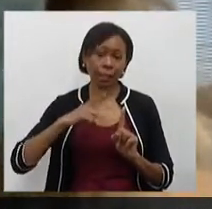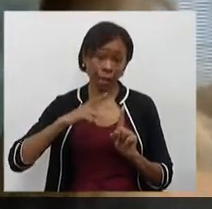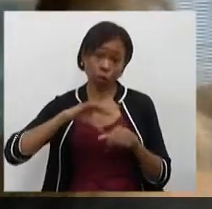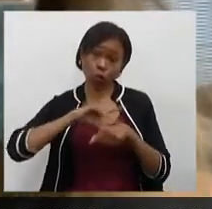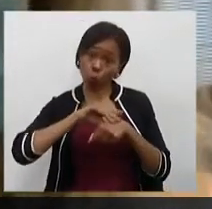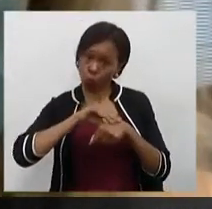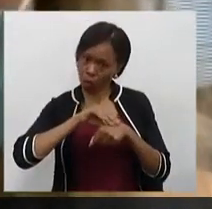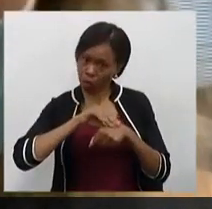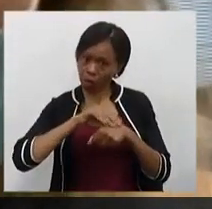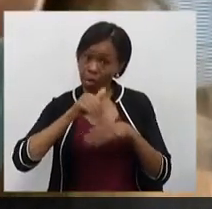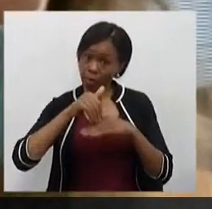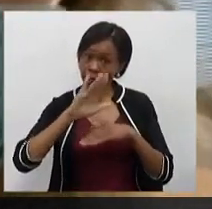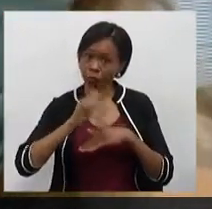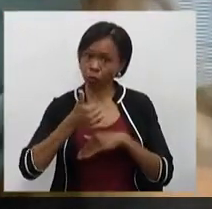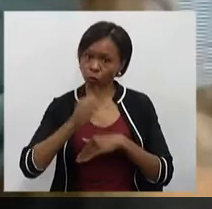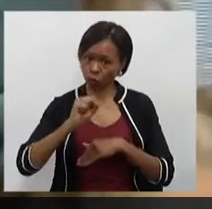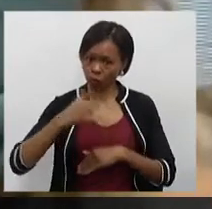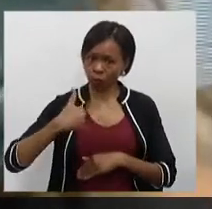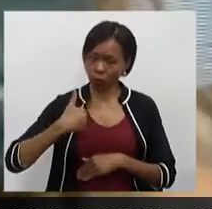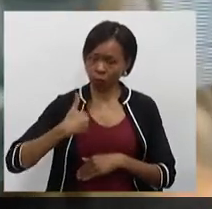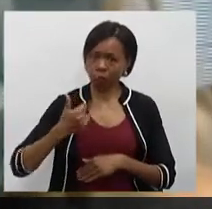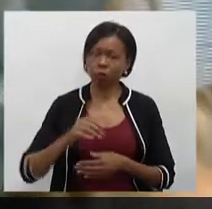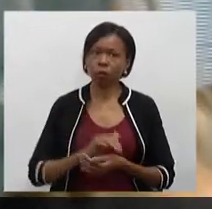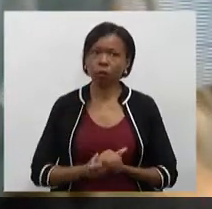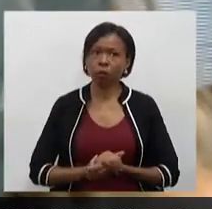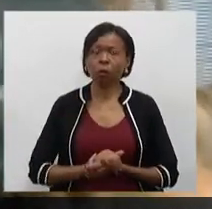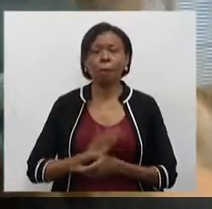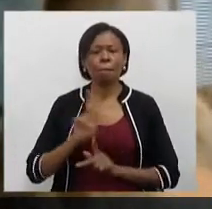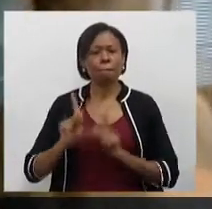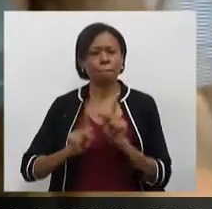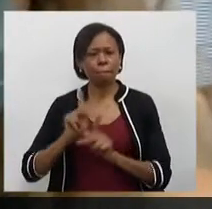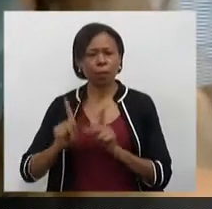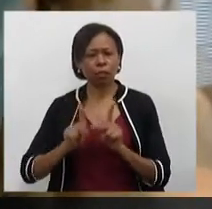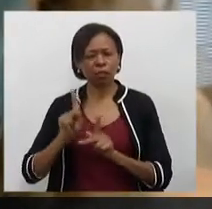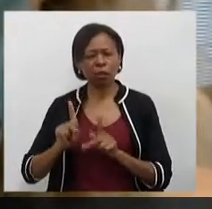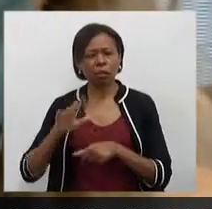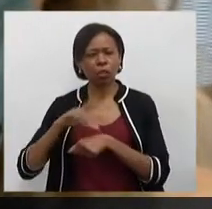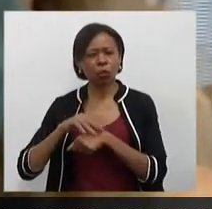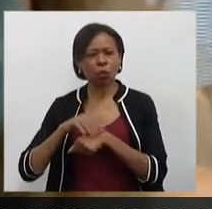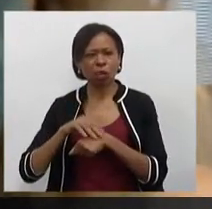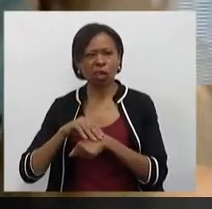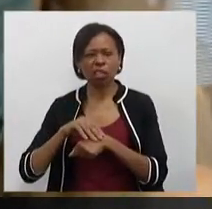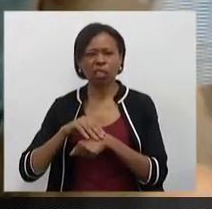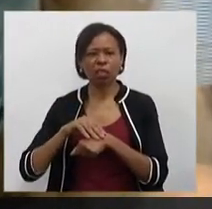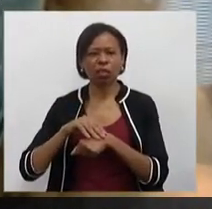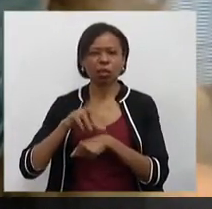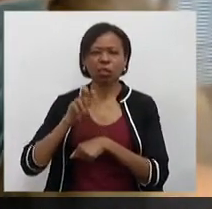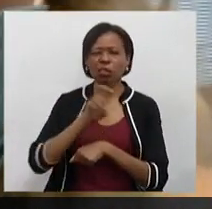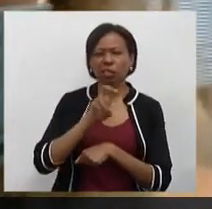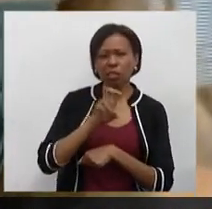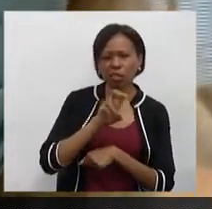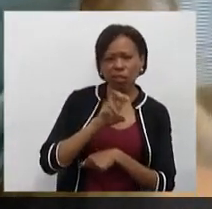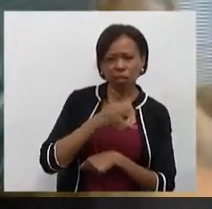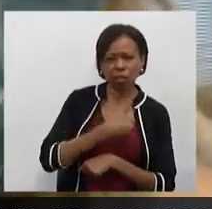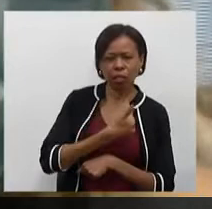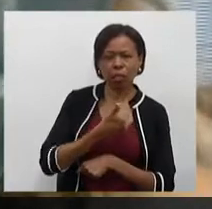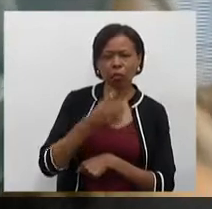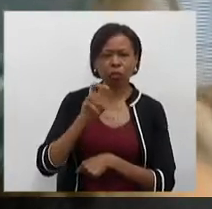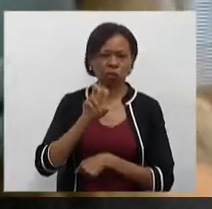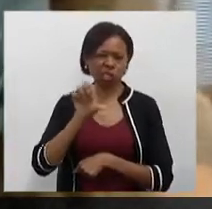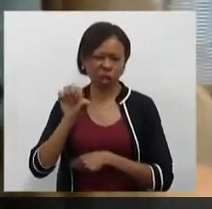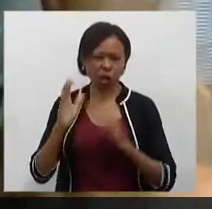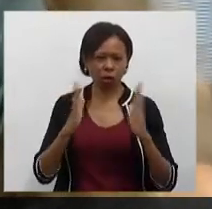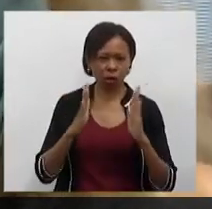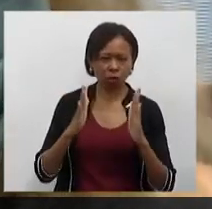acima de 18 anos, pessoas aí com comorbidade na faixa etária de 55, 59 anos e pessoas com